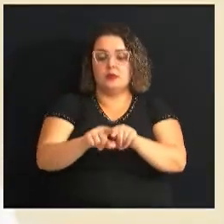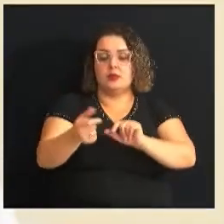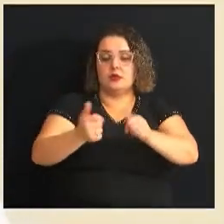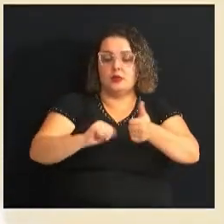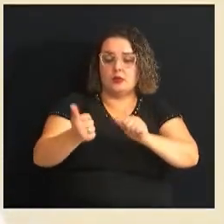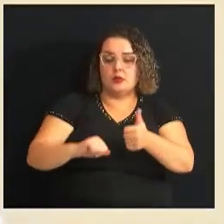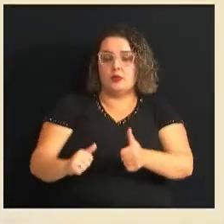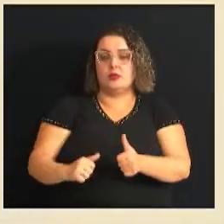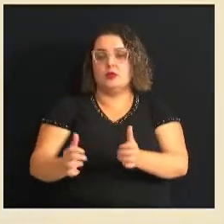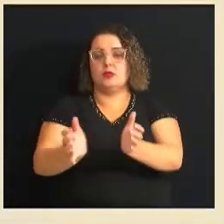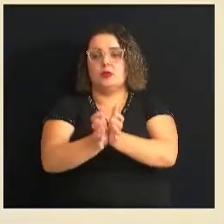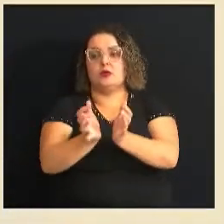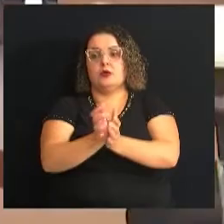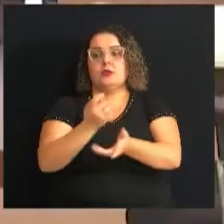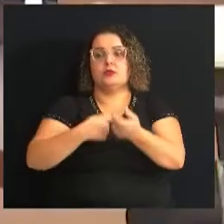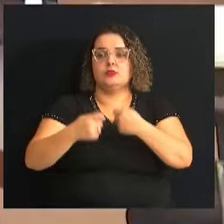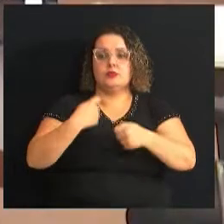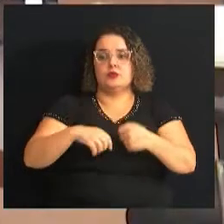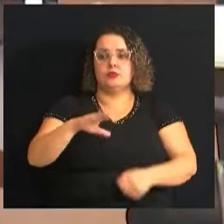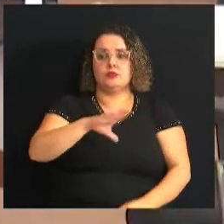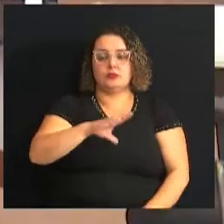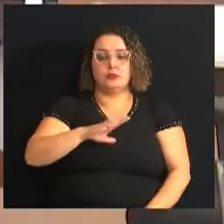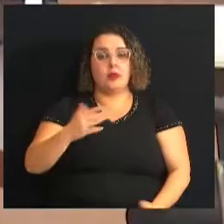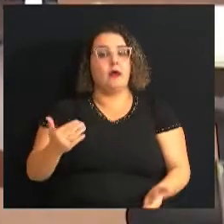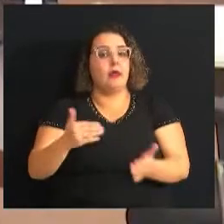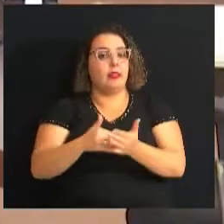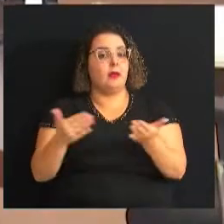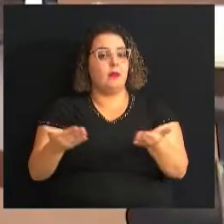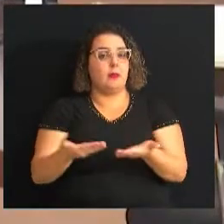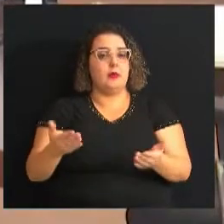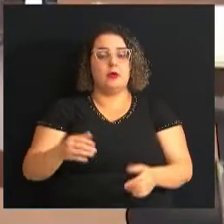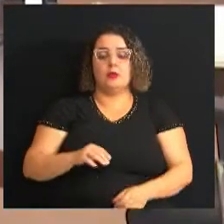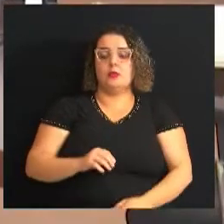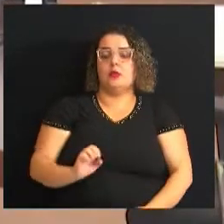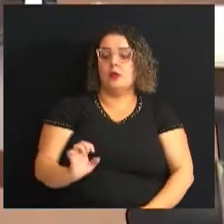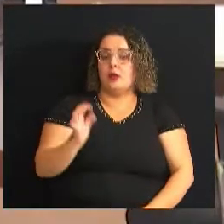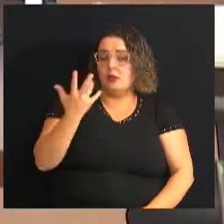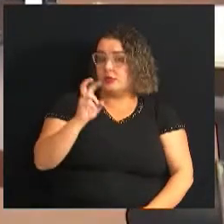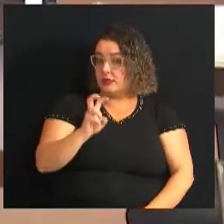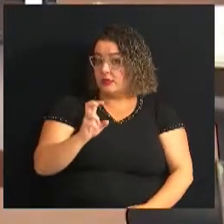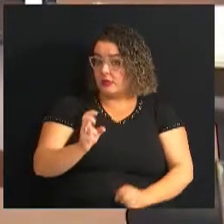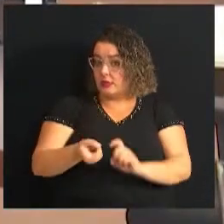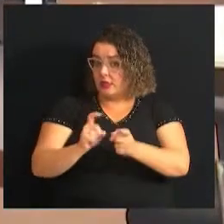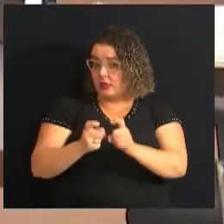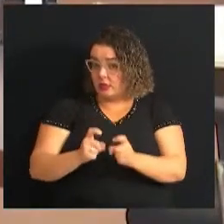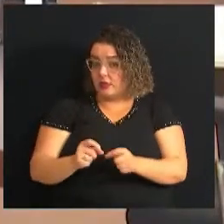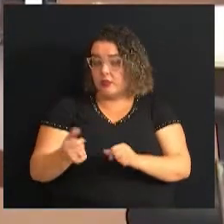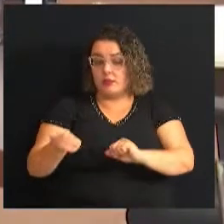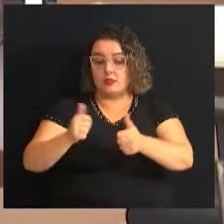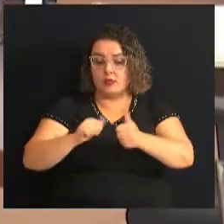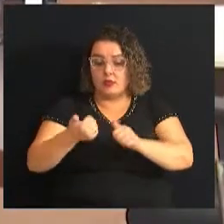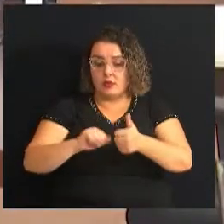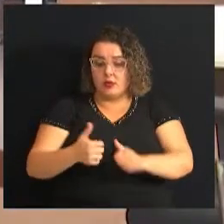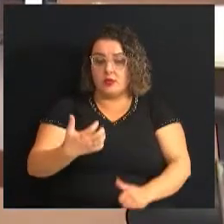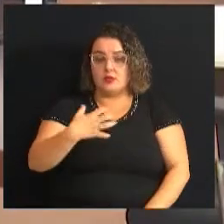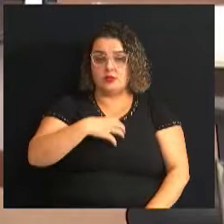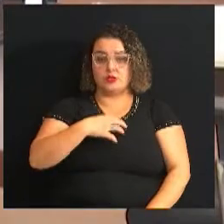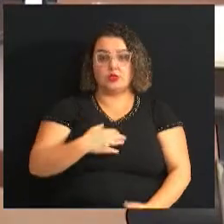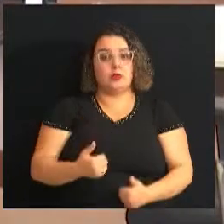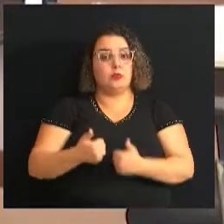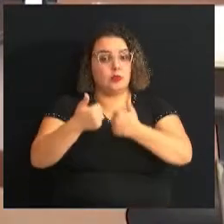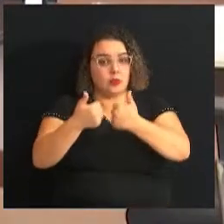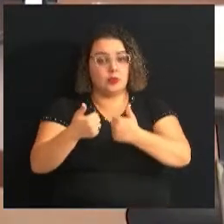da administração municipal. Até o momento, a comissão realizou 5 reuniões que foram avaliadas de forma positiva